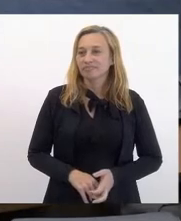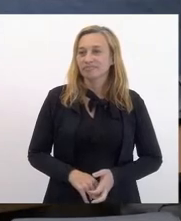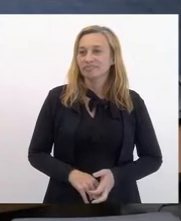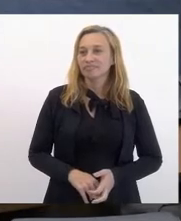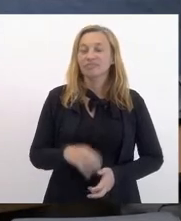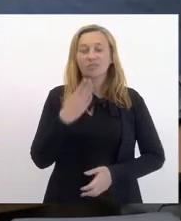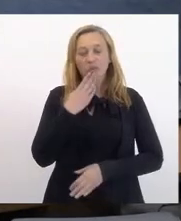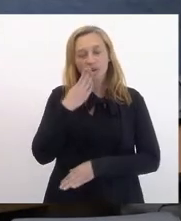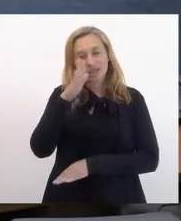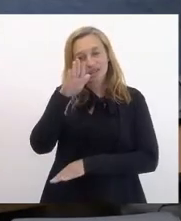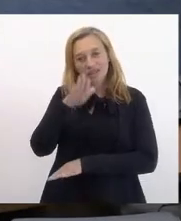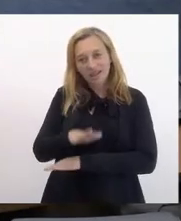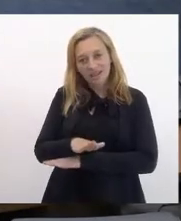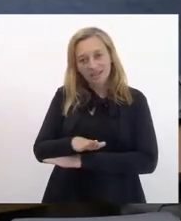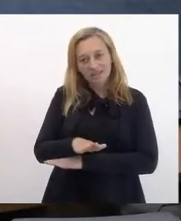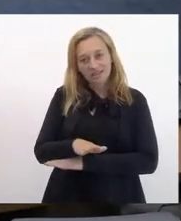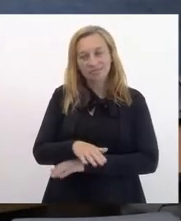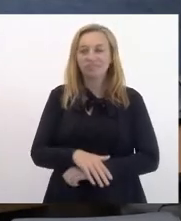Boa tarde, presidente Tia Ju.